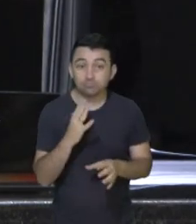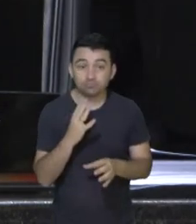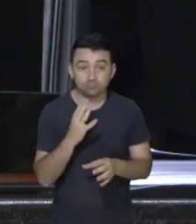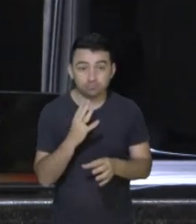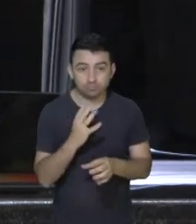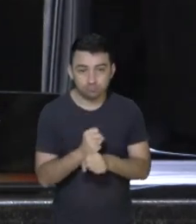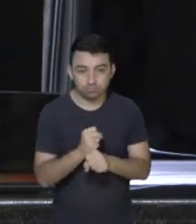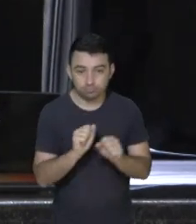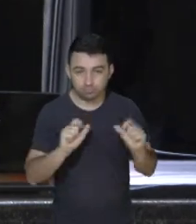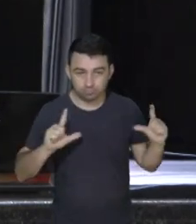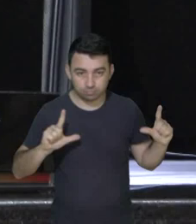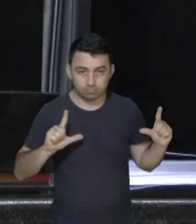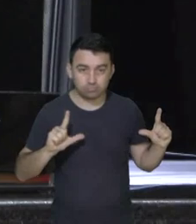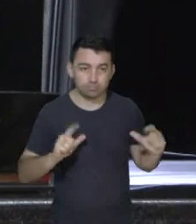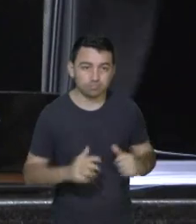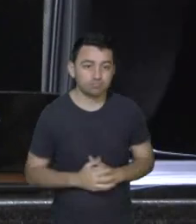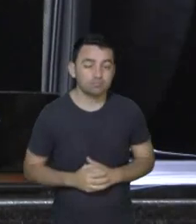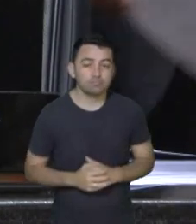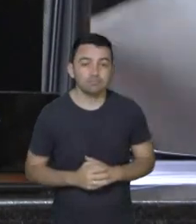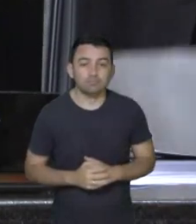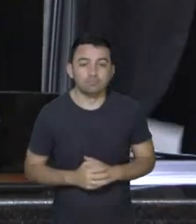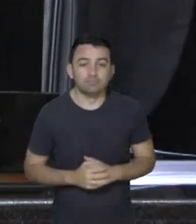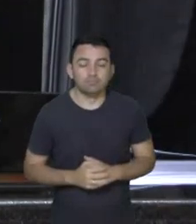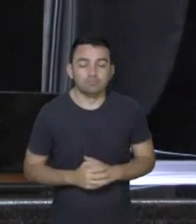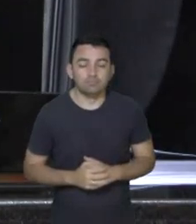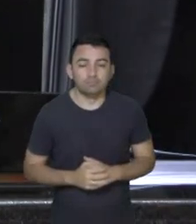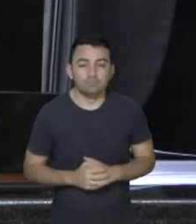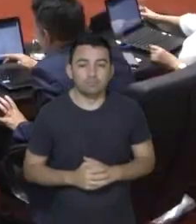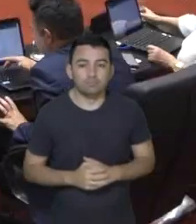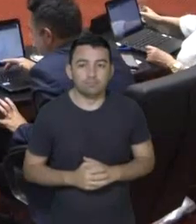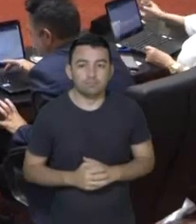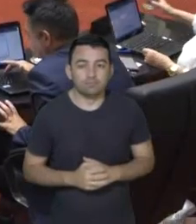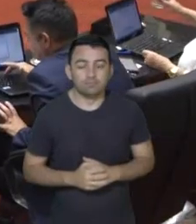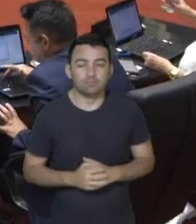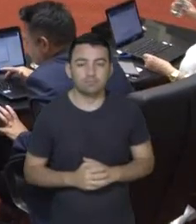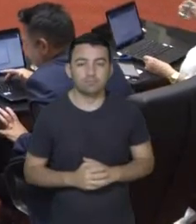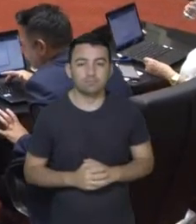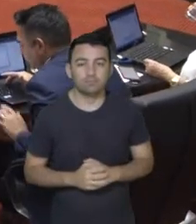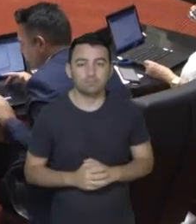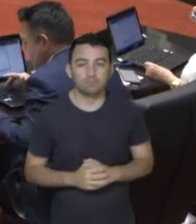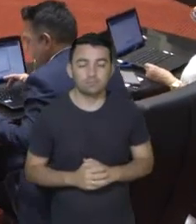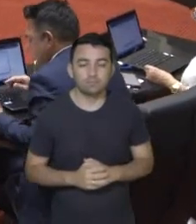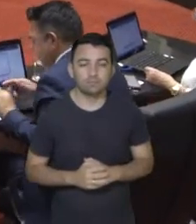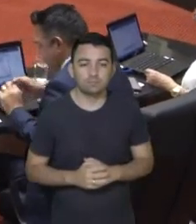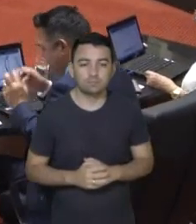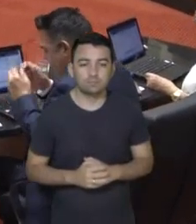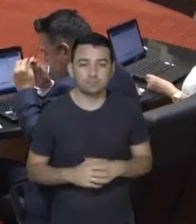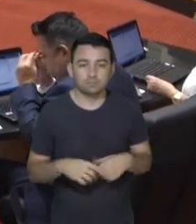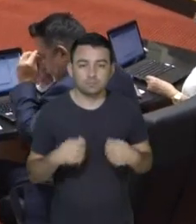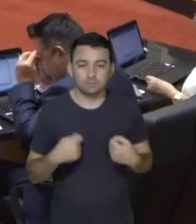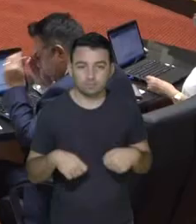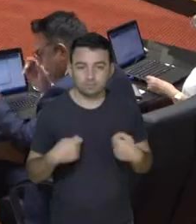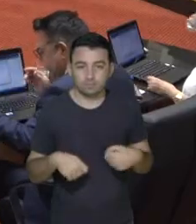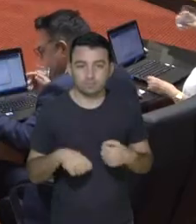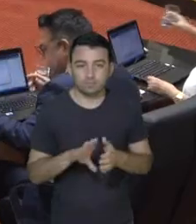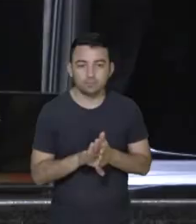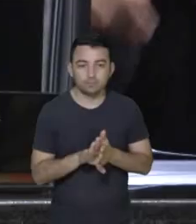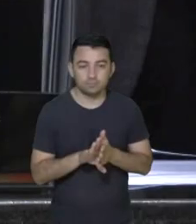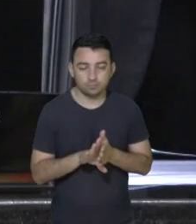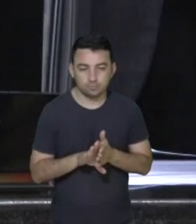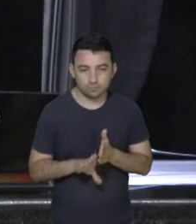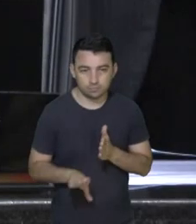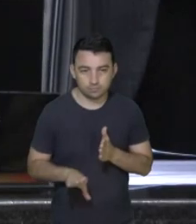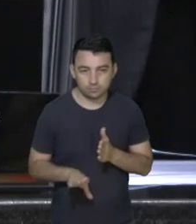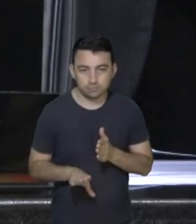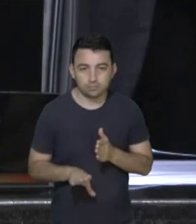aberto o painel para podermos votar. Então, nós precisamos rejeitar a